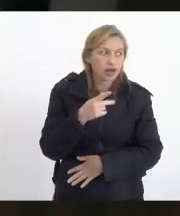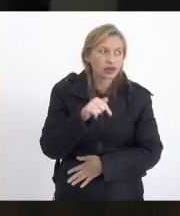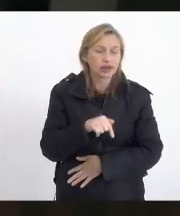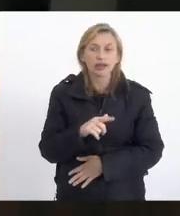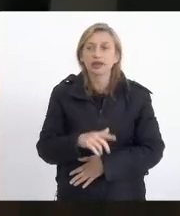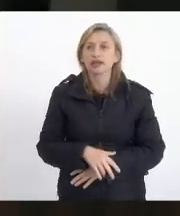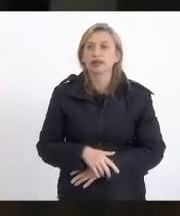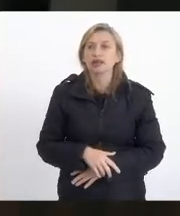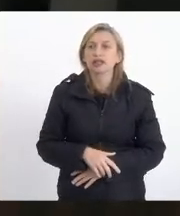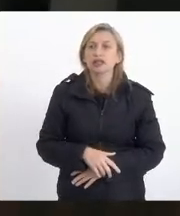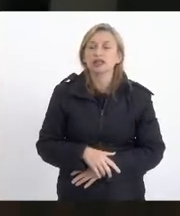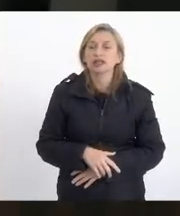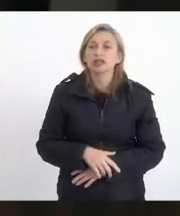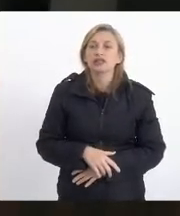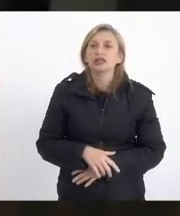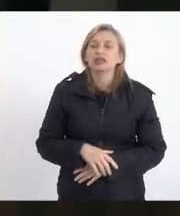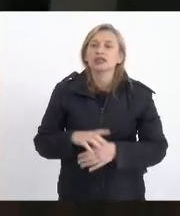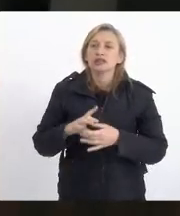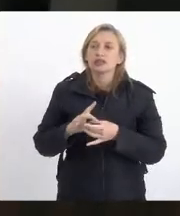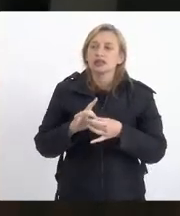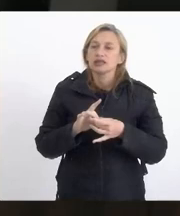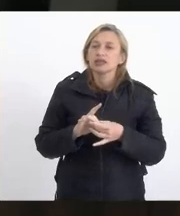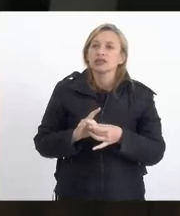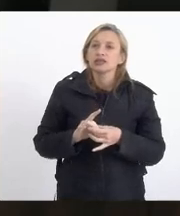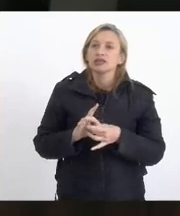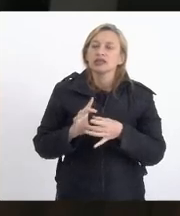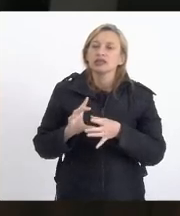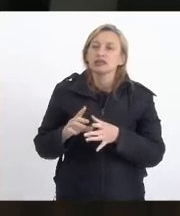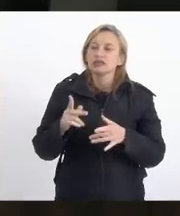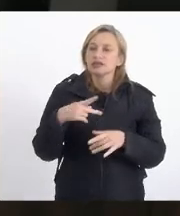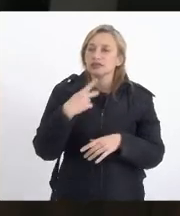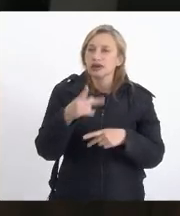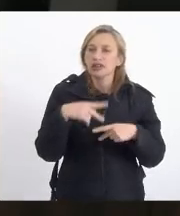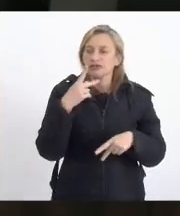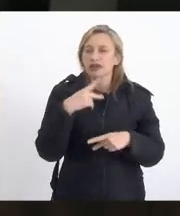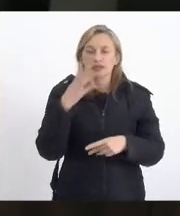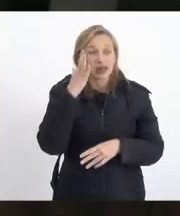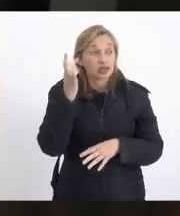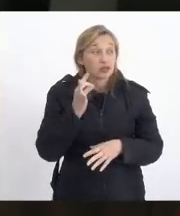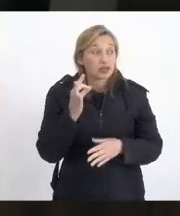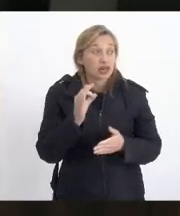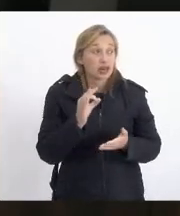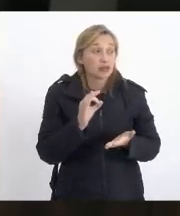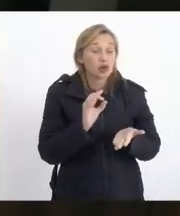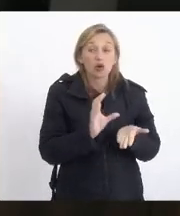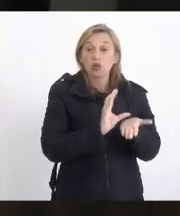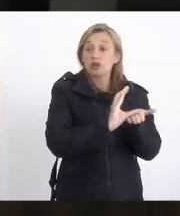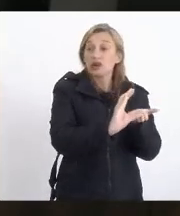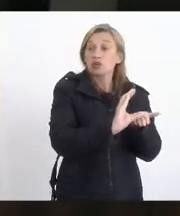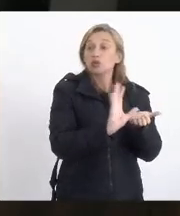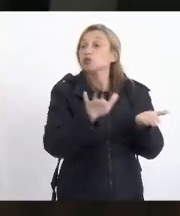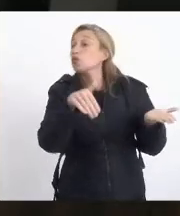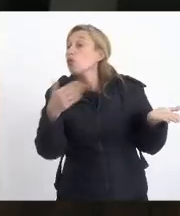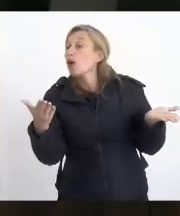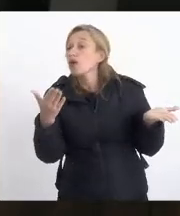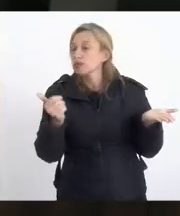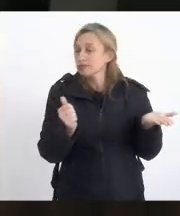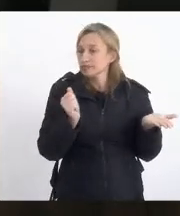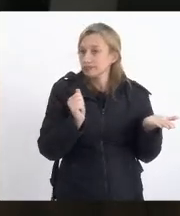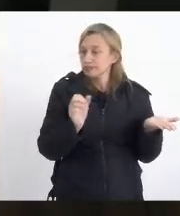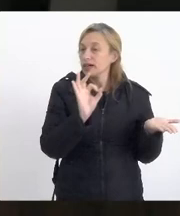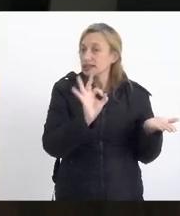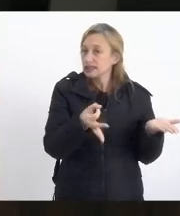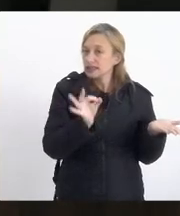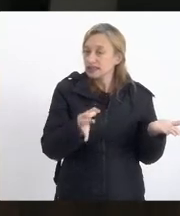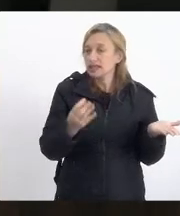discurso, vão emendando, emendando, emendando, mas não dizem de onde vai sair o recurso, como é que nós vamos fazer para